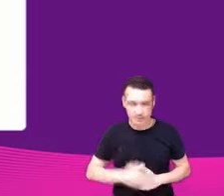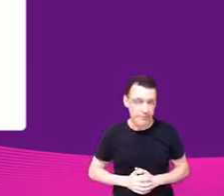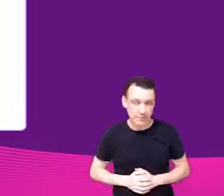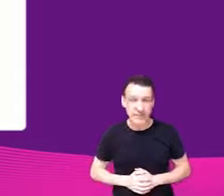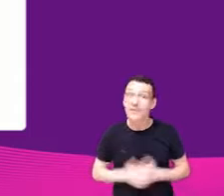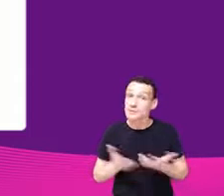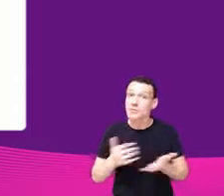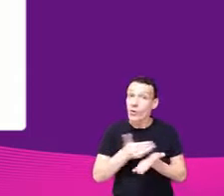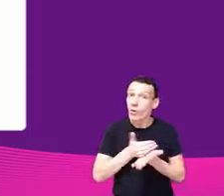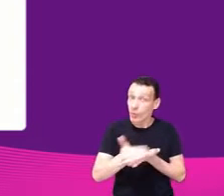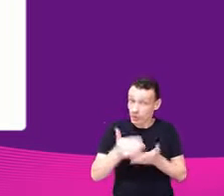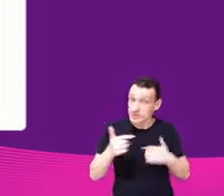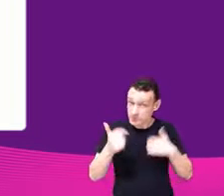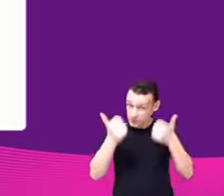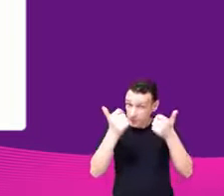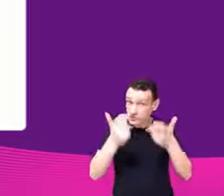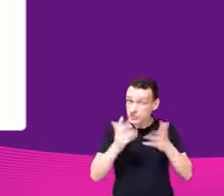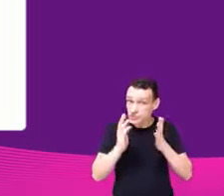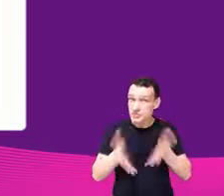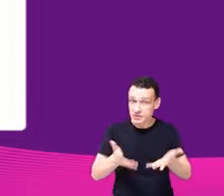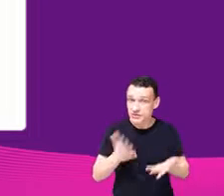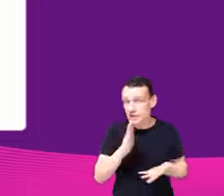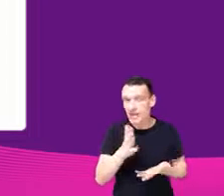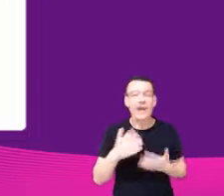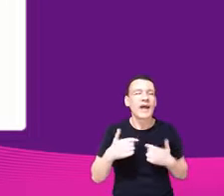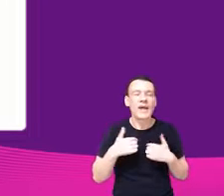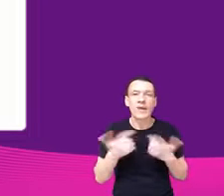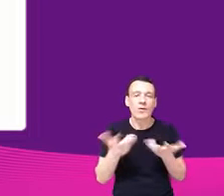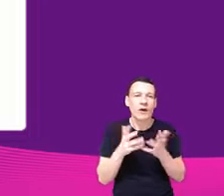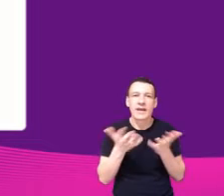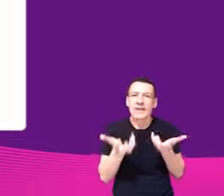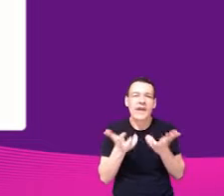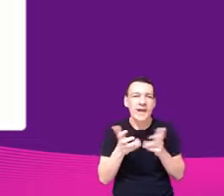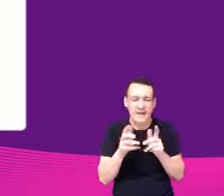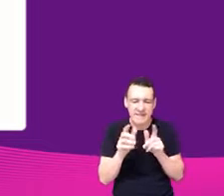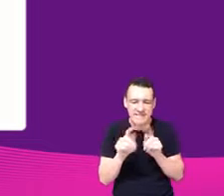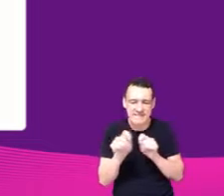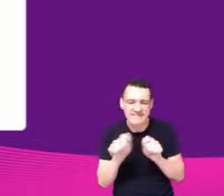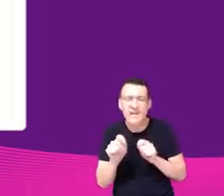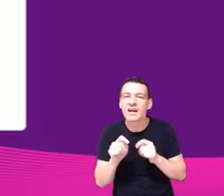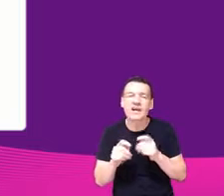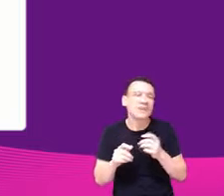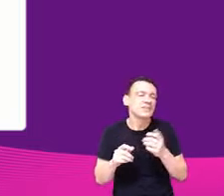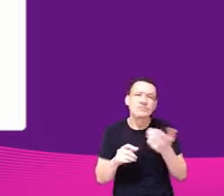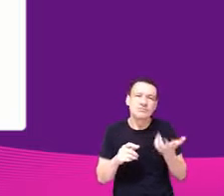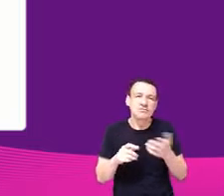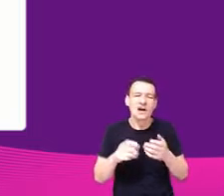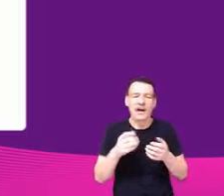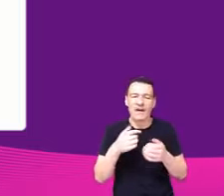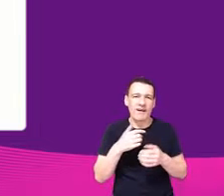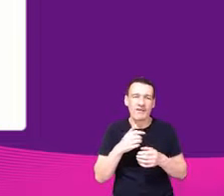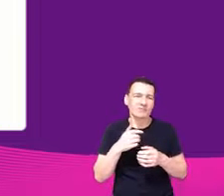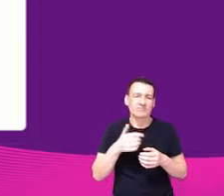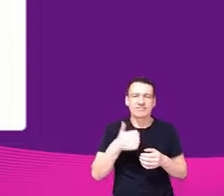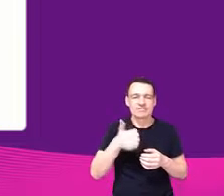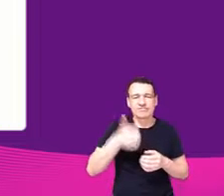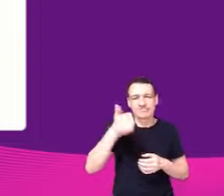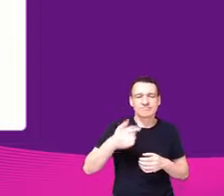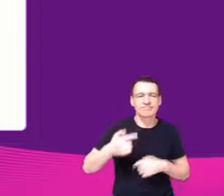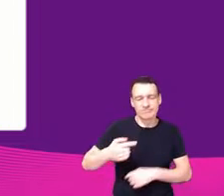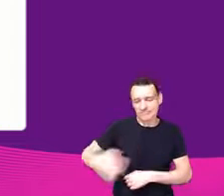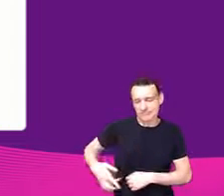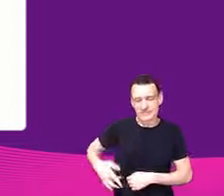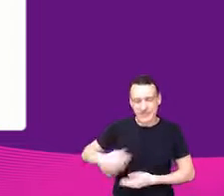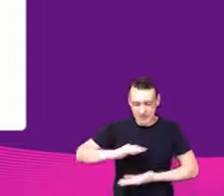existe como otimizar esse tratamento com a via de saída da diálise, né, que é o transplante.